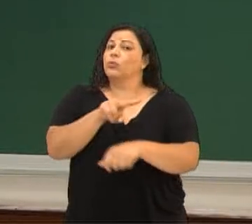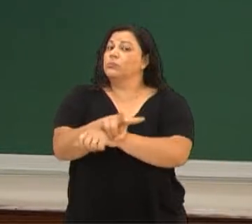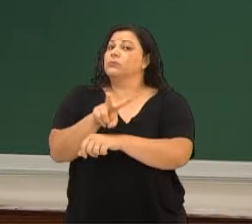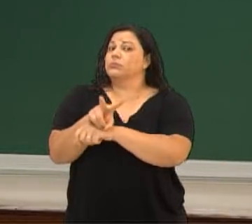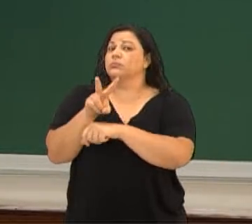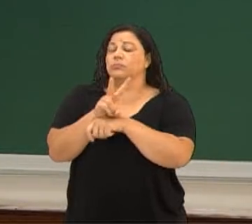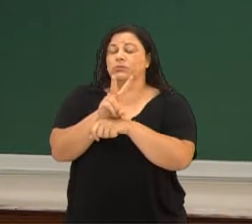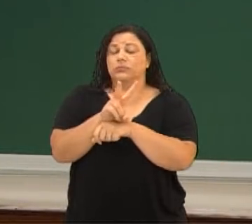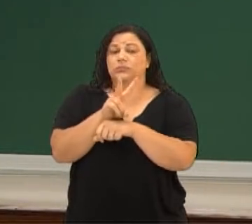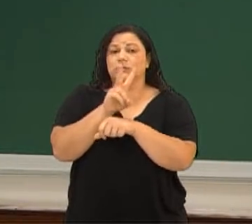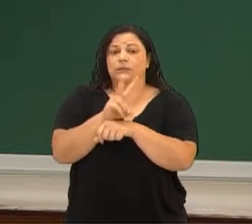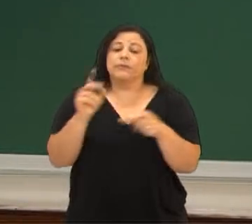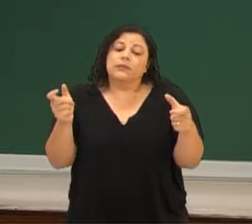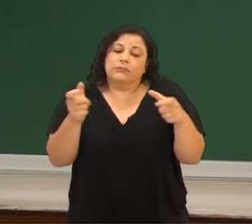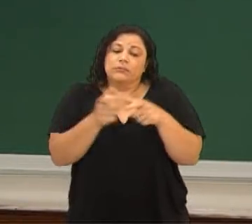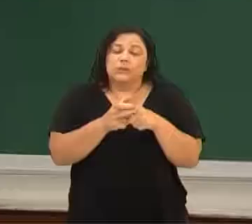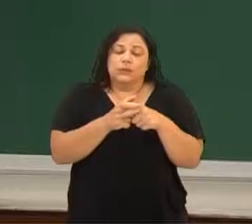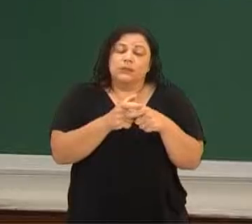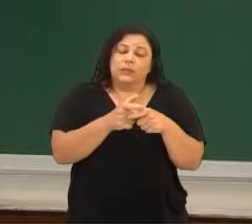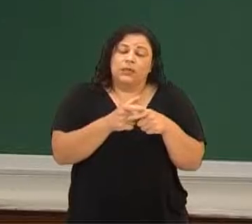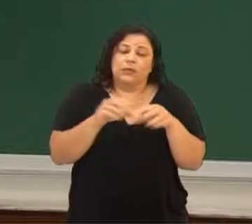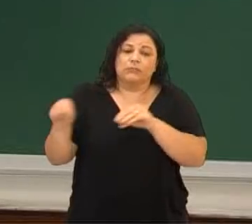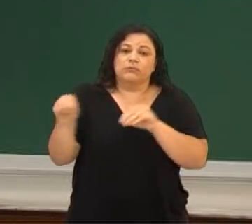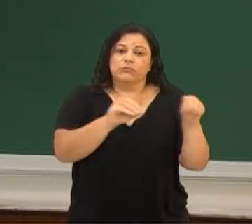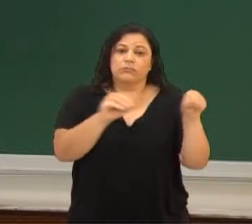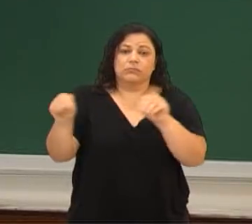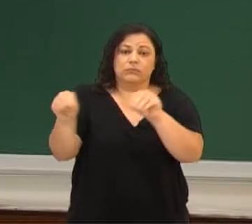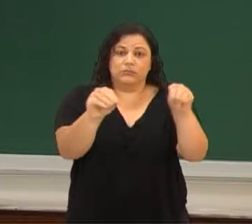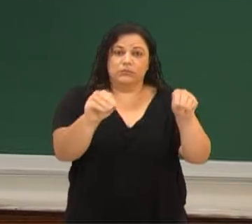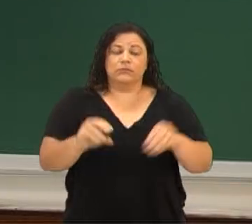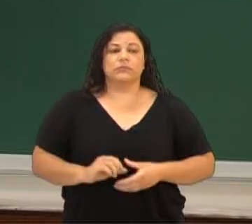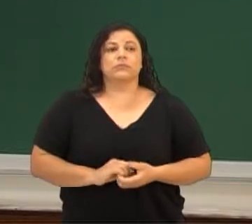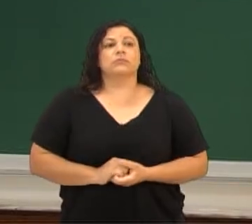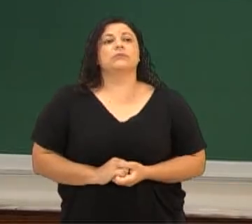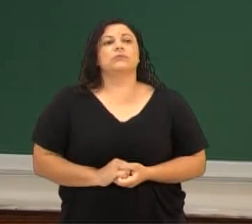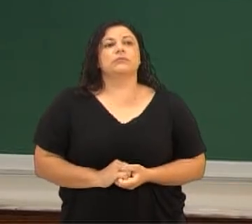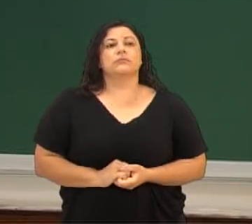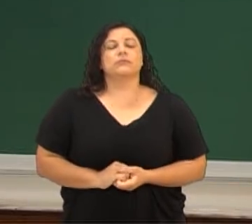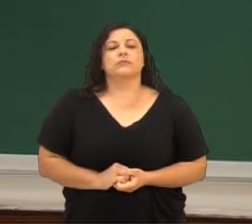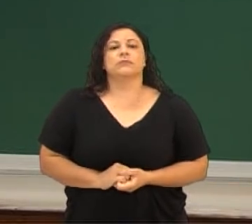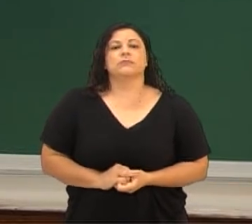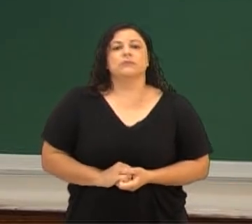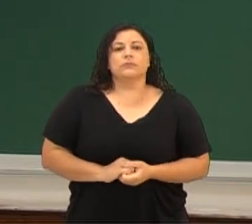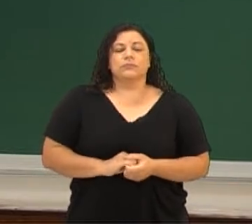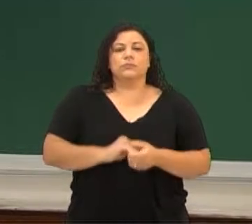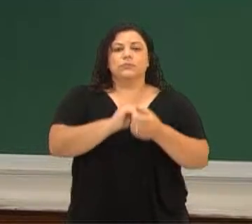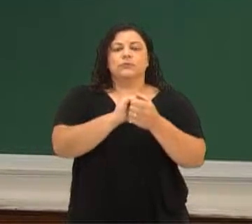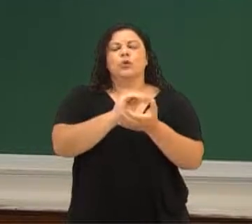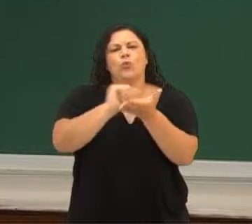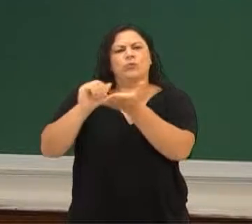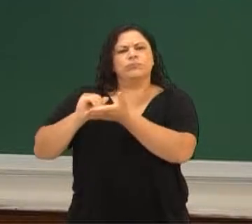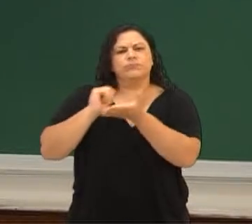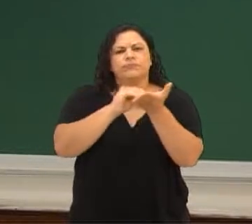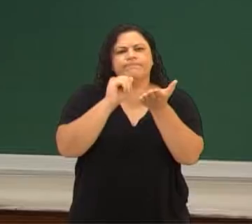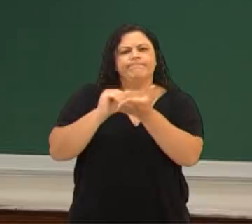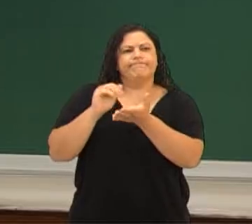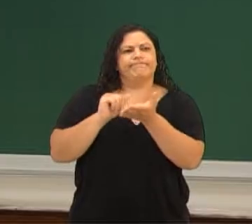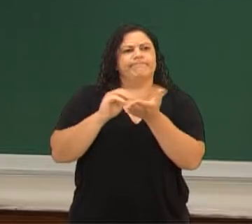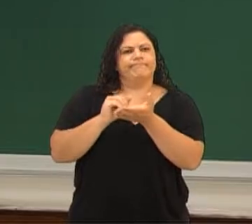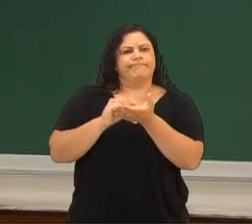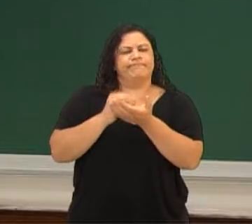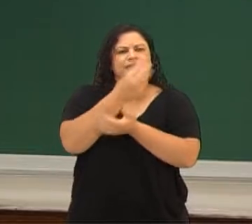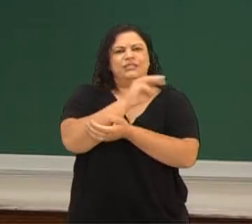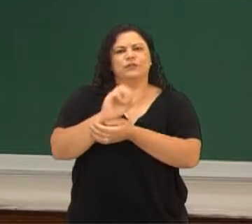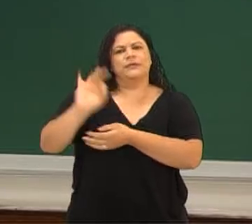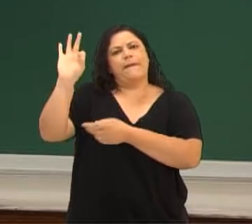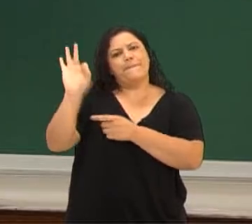são pequenas criações e são nômades. O extrativismo, maior destaque, né? 30% das